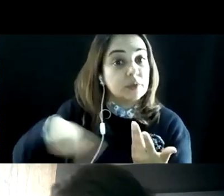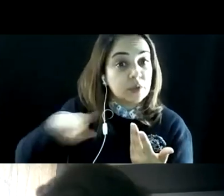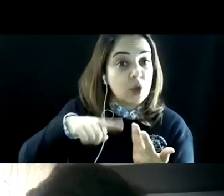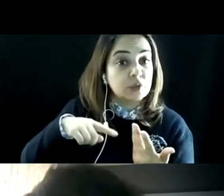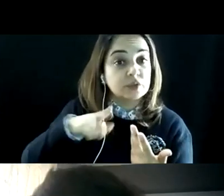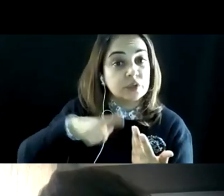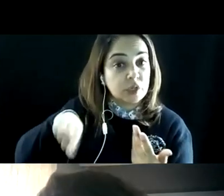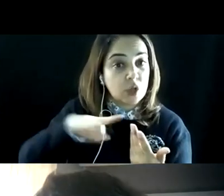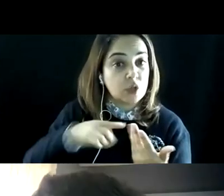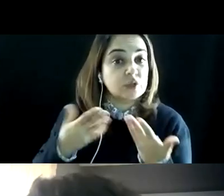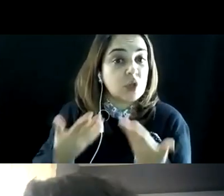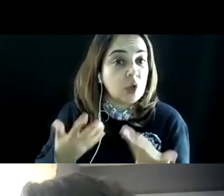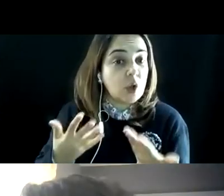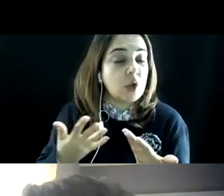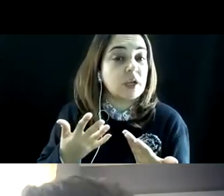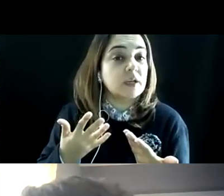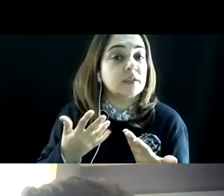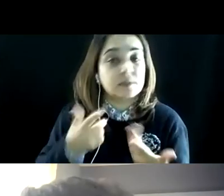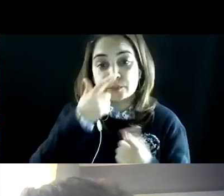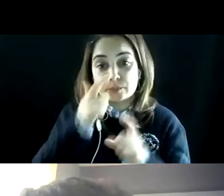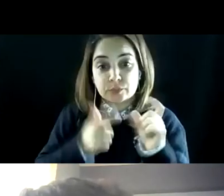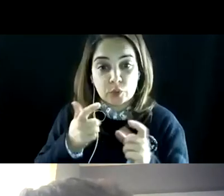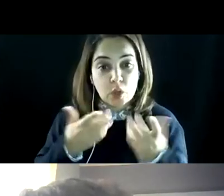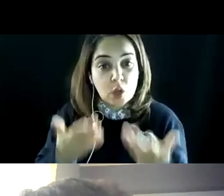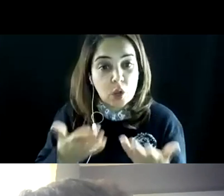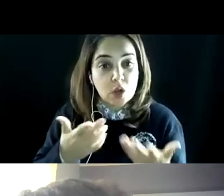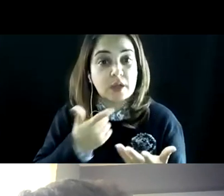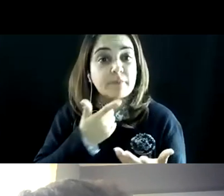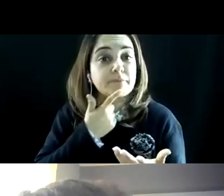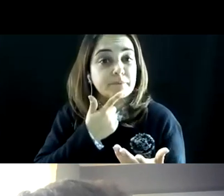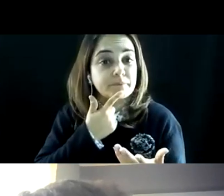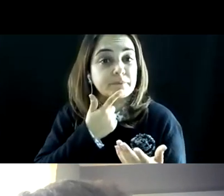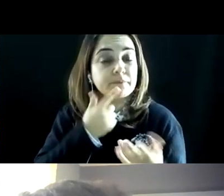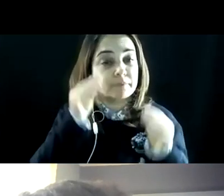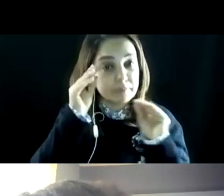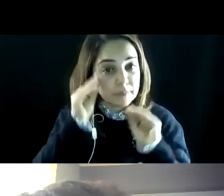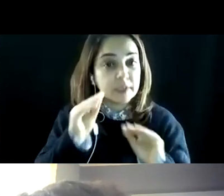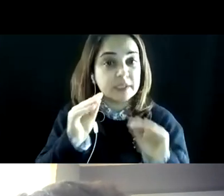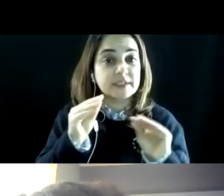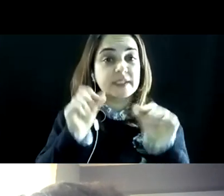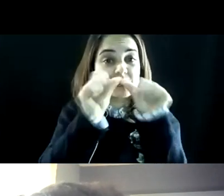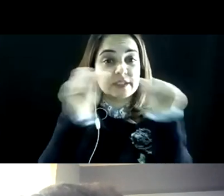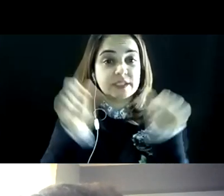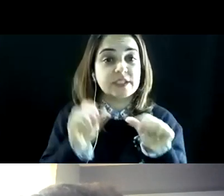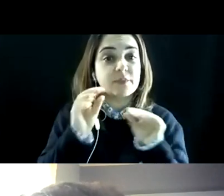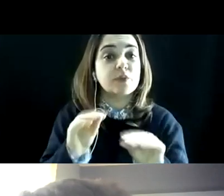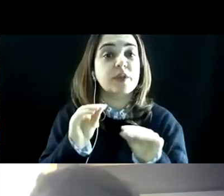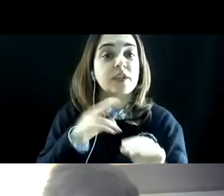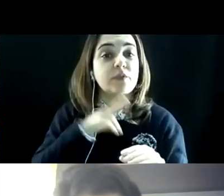em condições de perceber, as pessoas que estão aqui presentes, que o ensino, o sistema educativo em Portugal